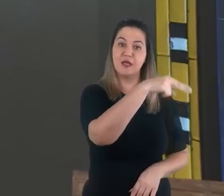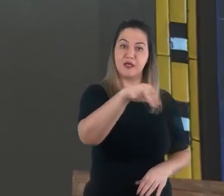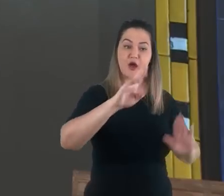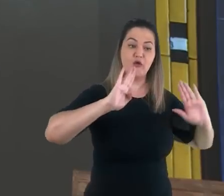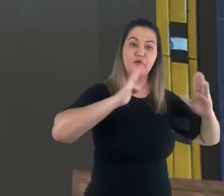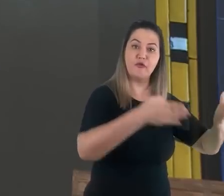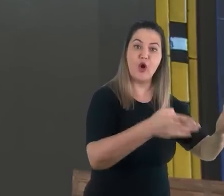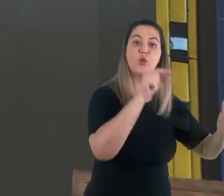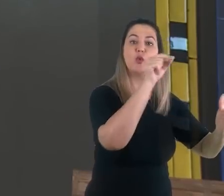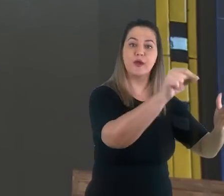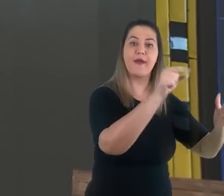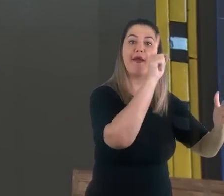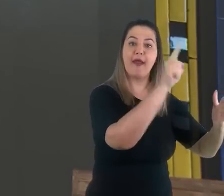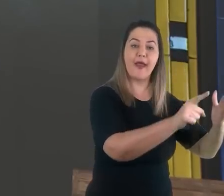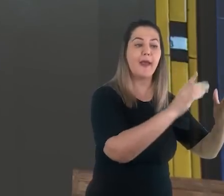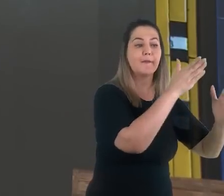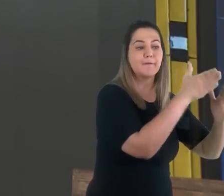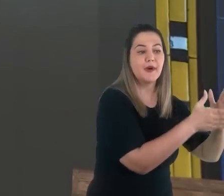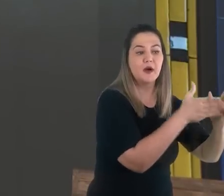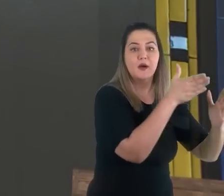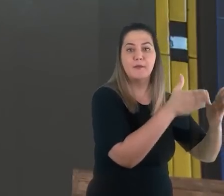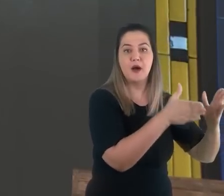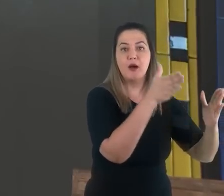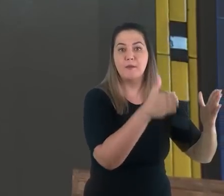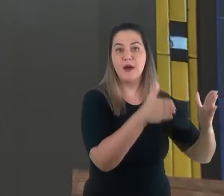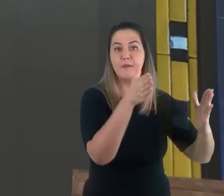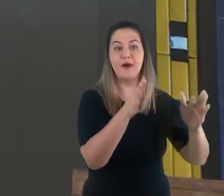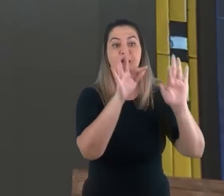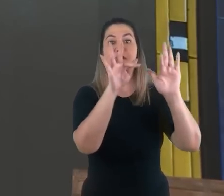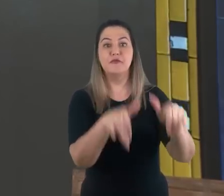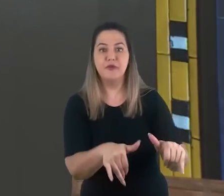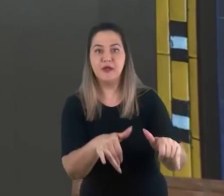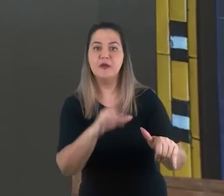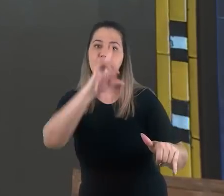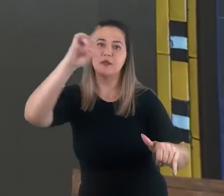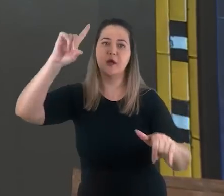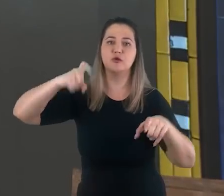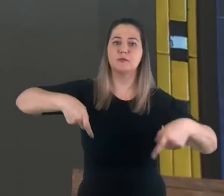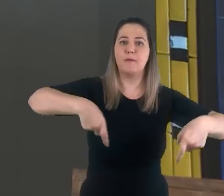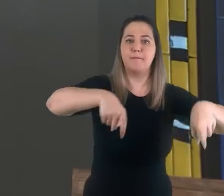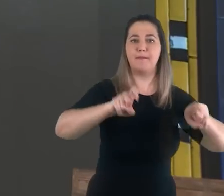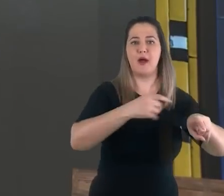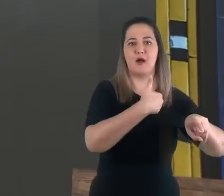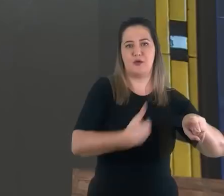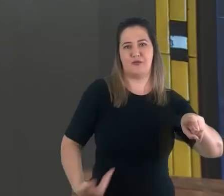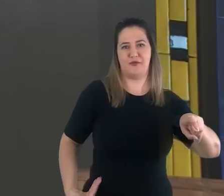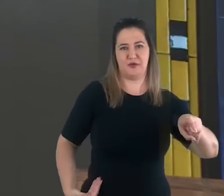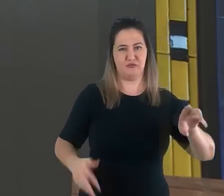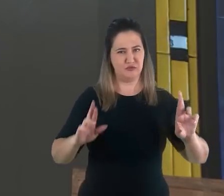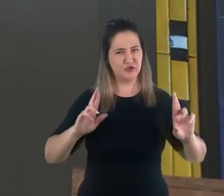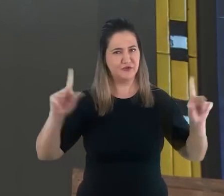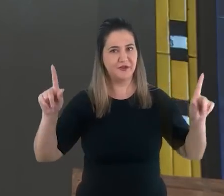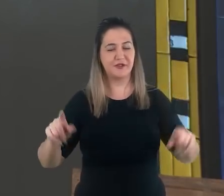apresenta escatologia, as profecias acadianas, babilônicas, não. Outra diferença, Daniel capítulo 2 é uma